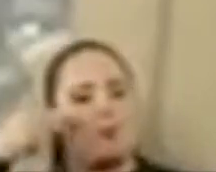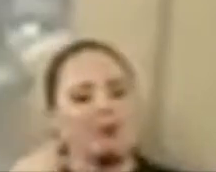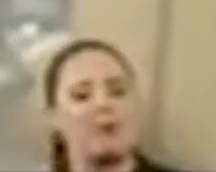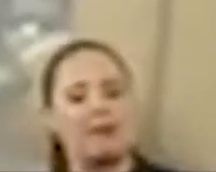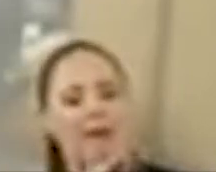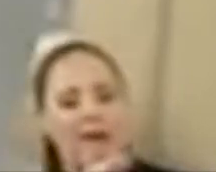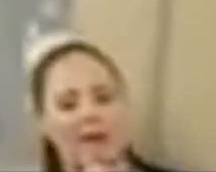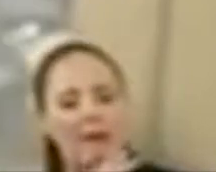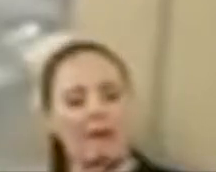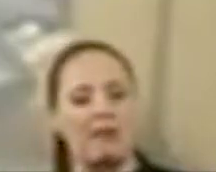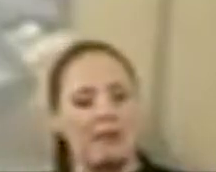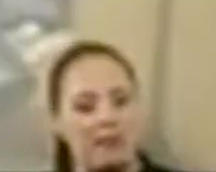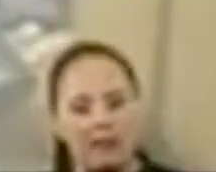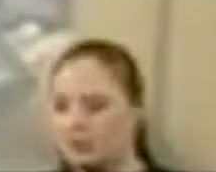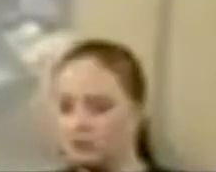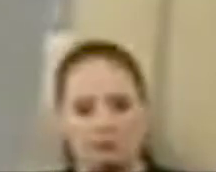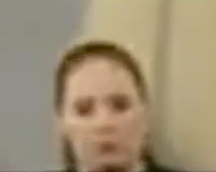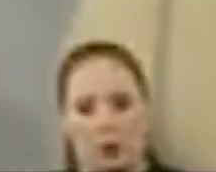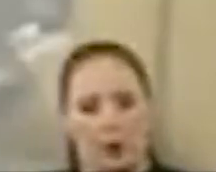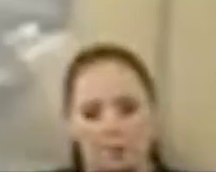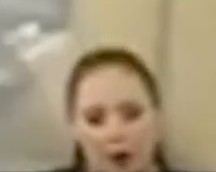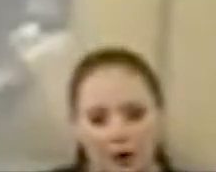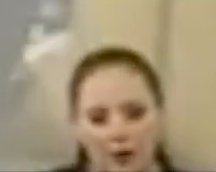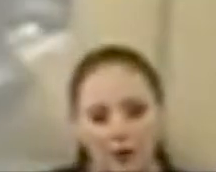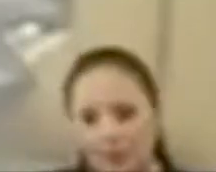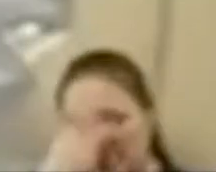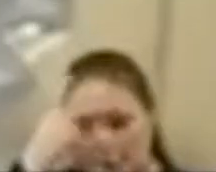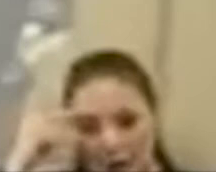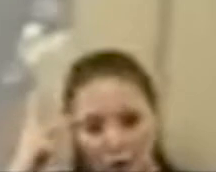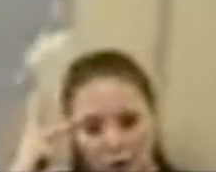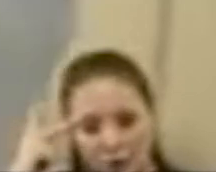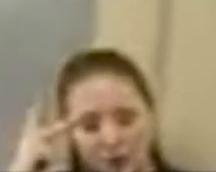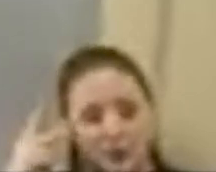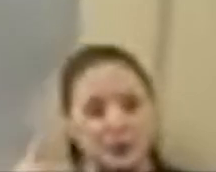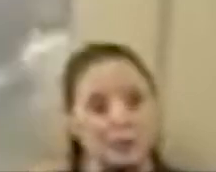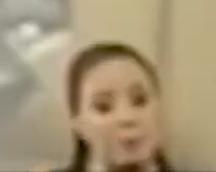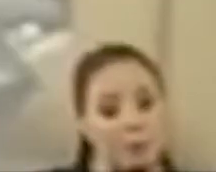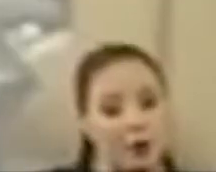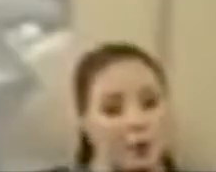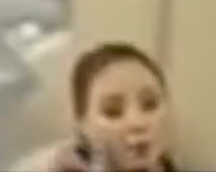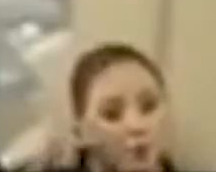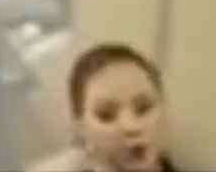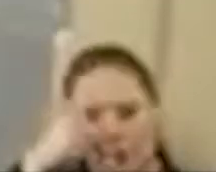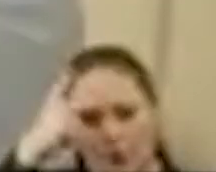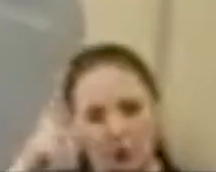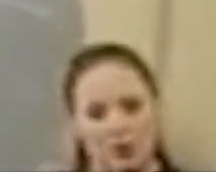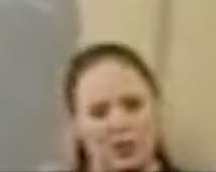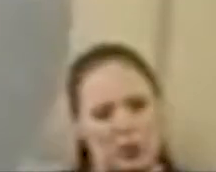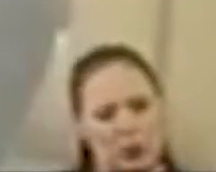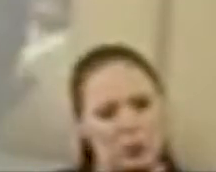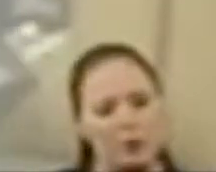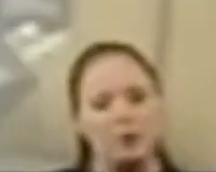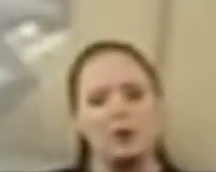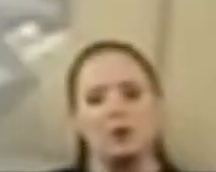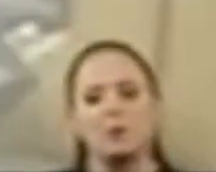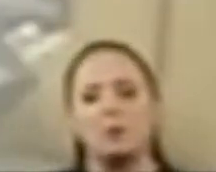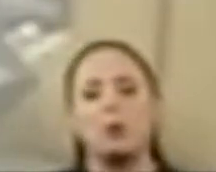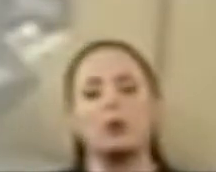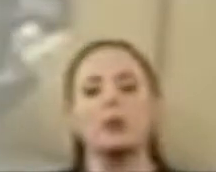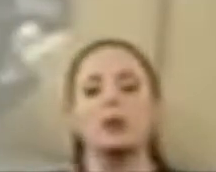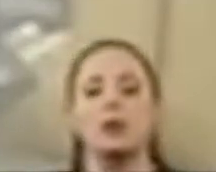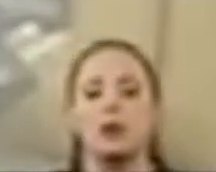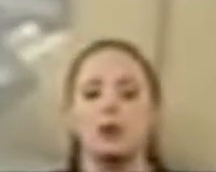para a política pessoas cada vez mais comprometidas, pessoas de bem que queiram uma república com